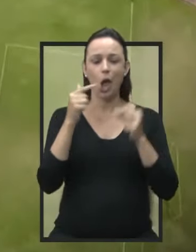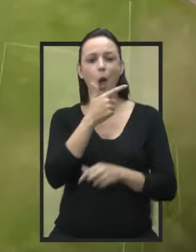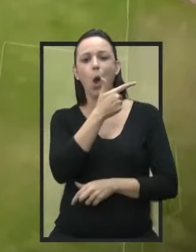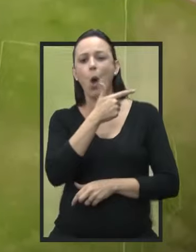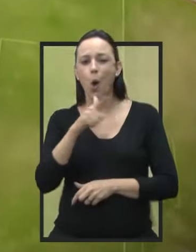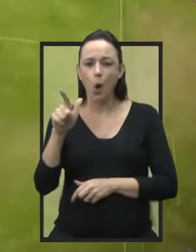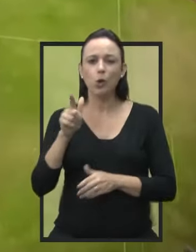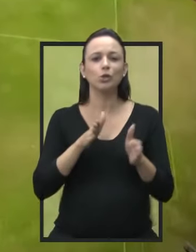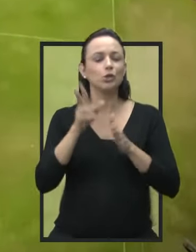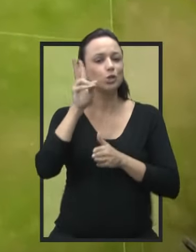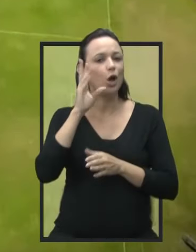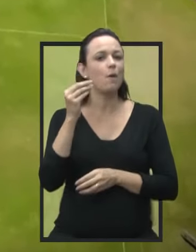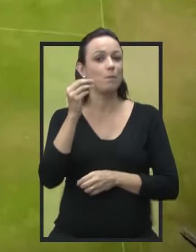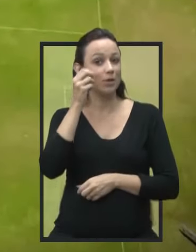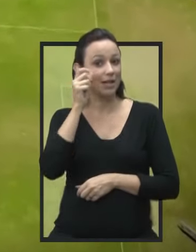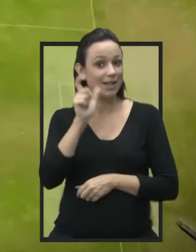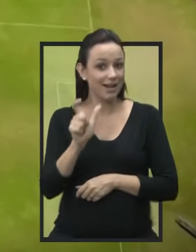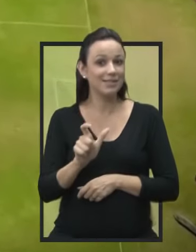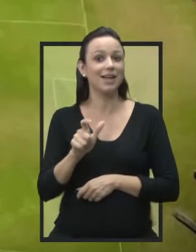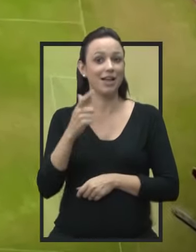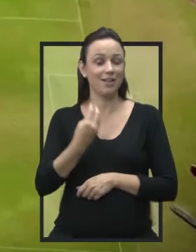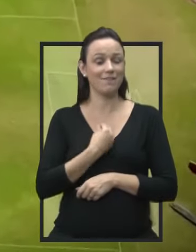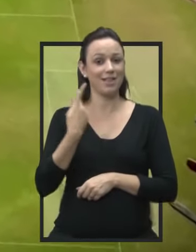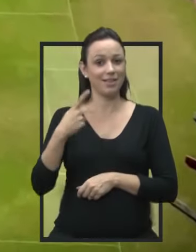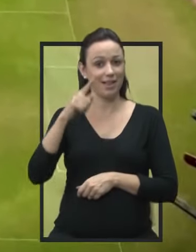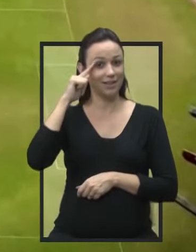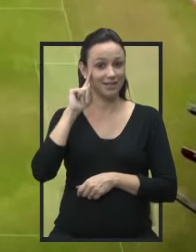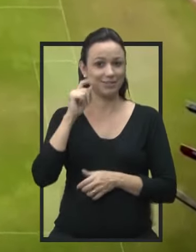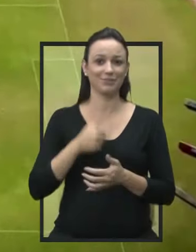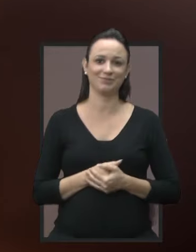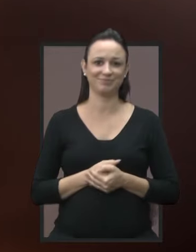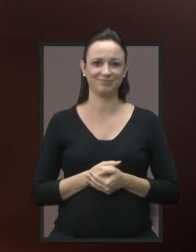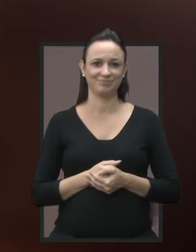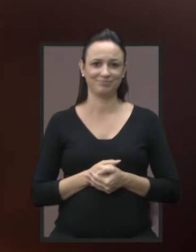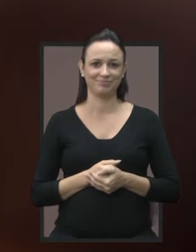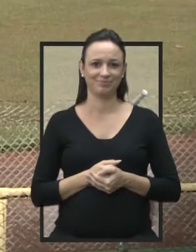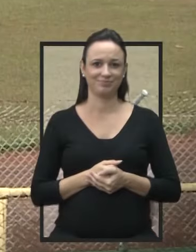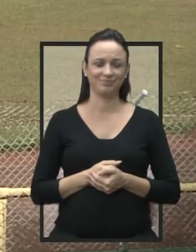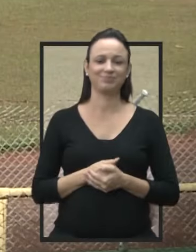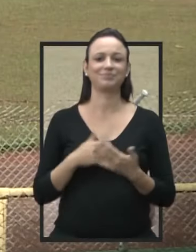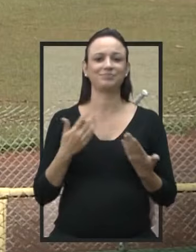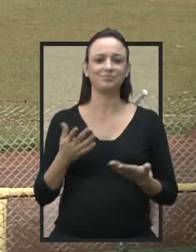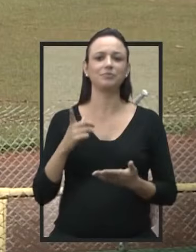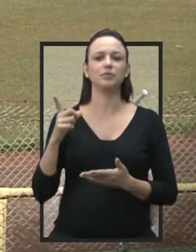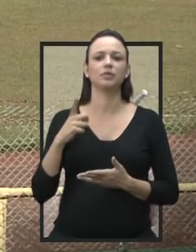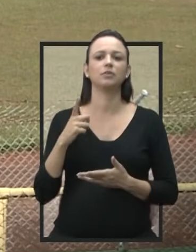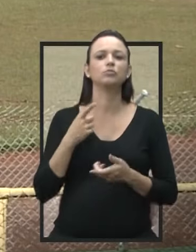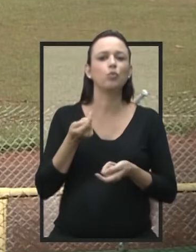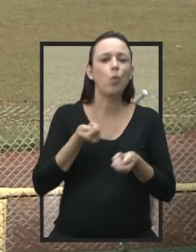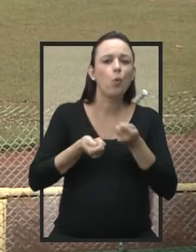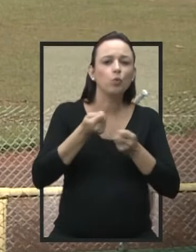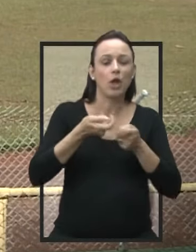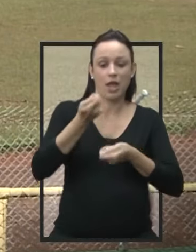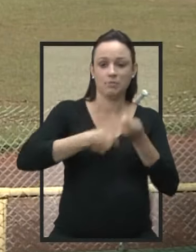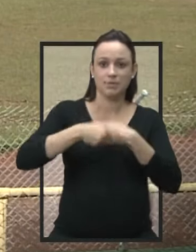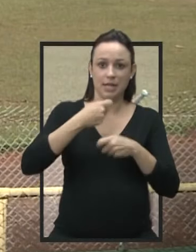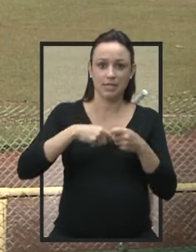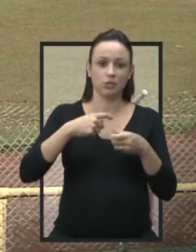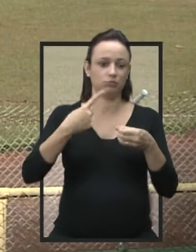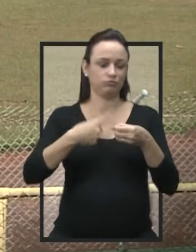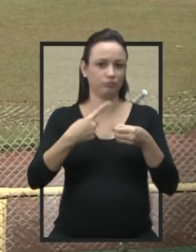é outro capítulo muito interessante na vida de Zezinho Magalhães. Como se não bastasse o controle administrativo